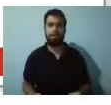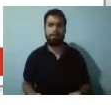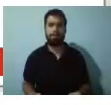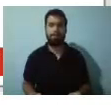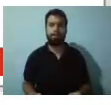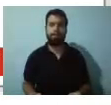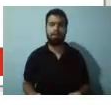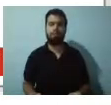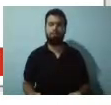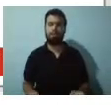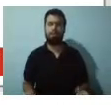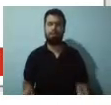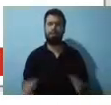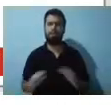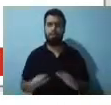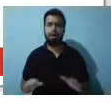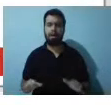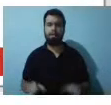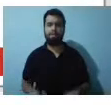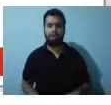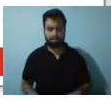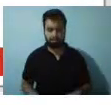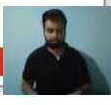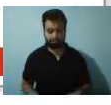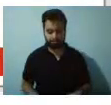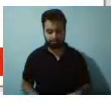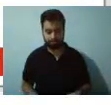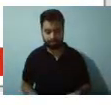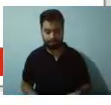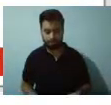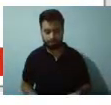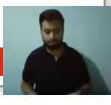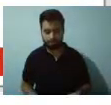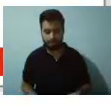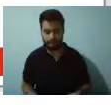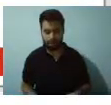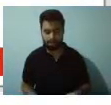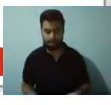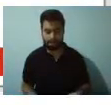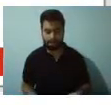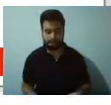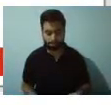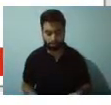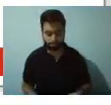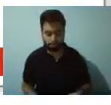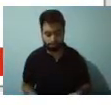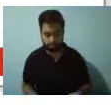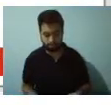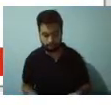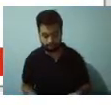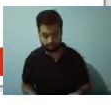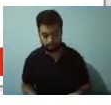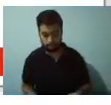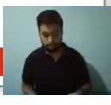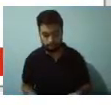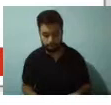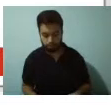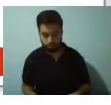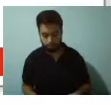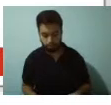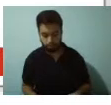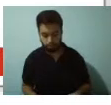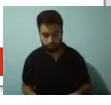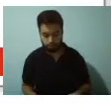elas meio que dão uma aliviada, né? Com o final da Guerra Fria, caracterizado muito mais com o declínio